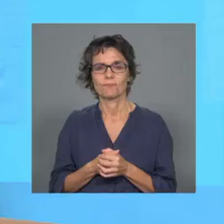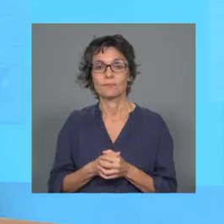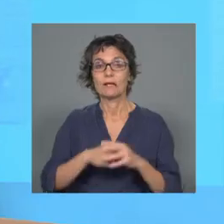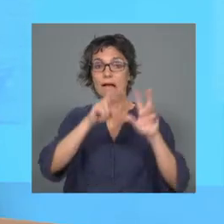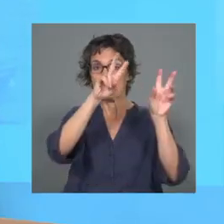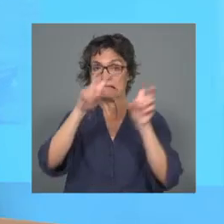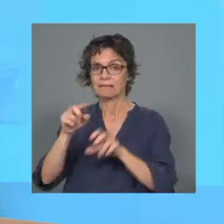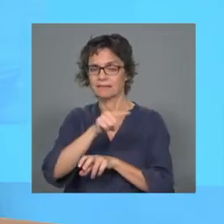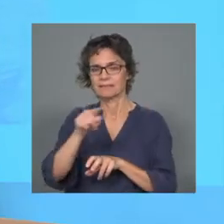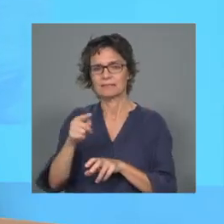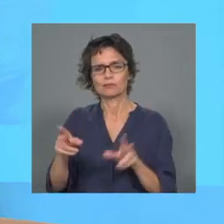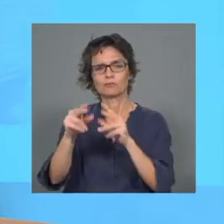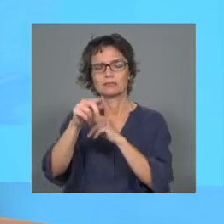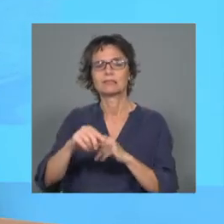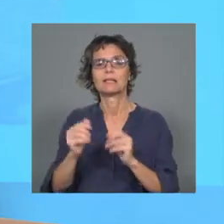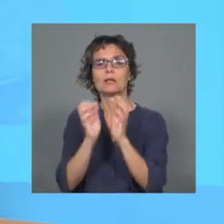Temas em atualização em